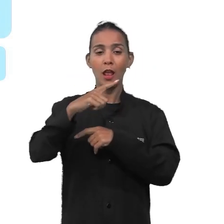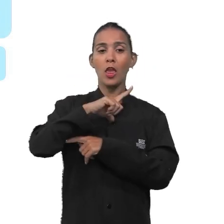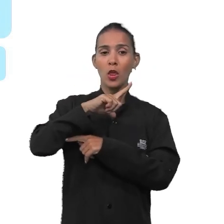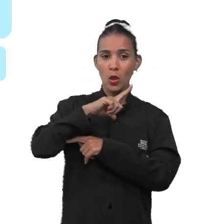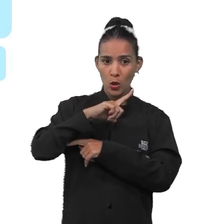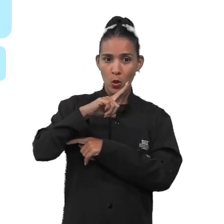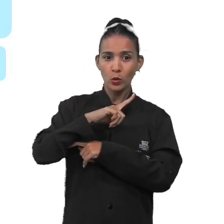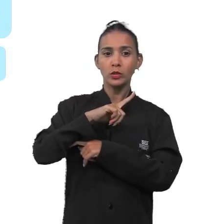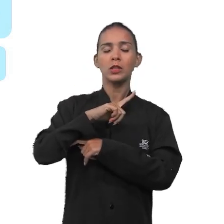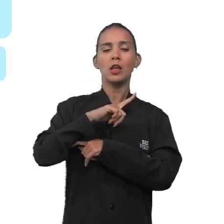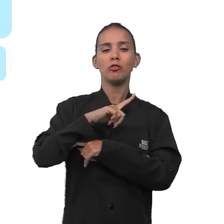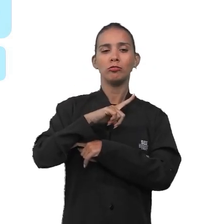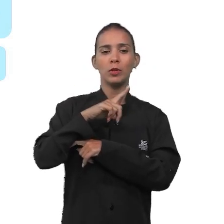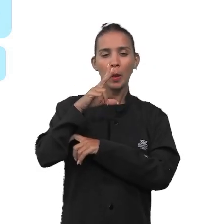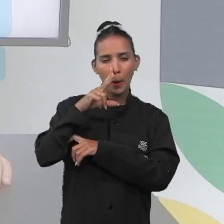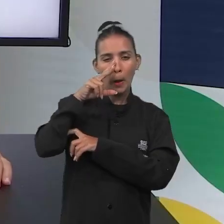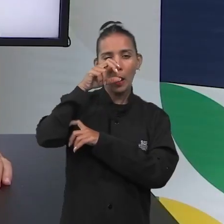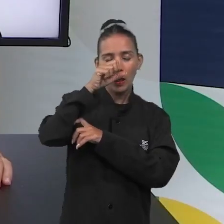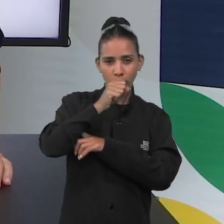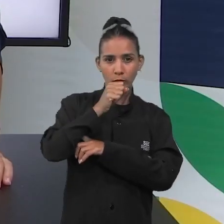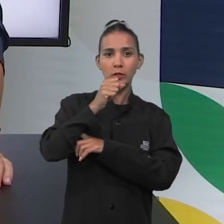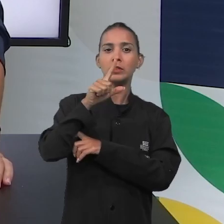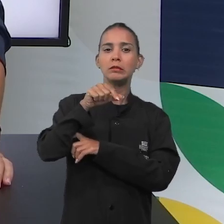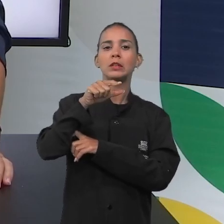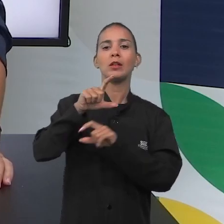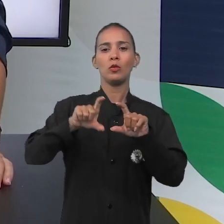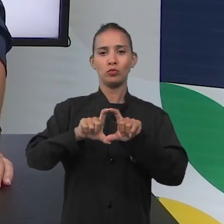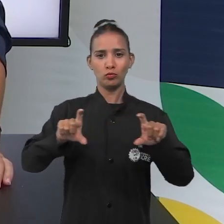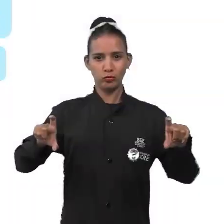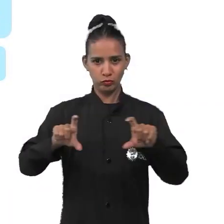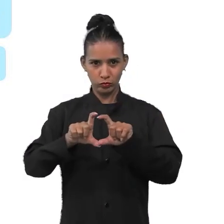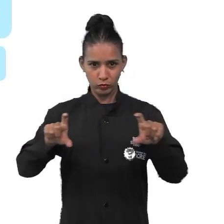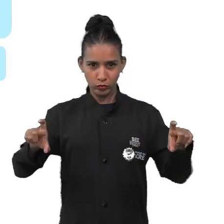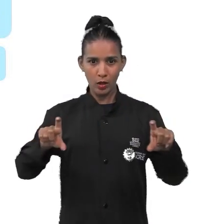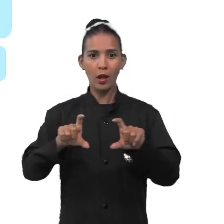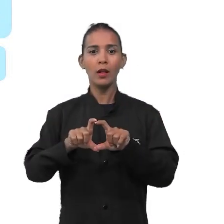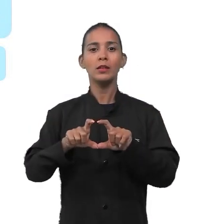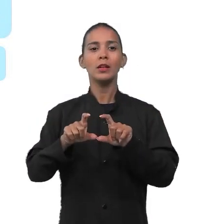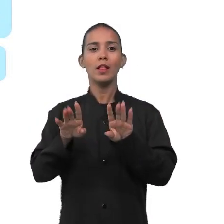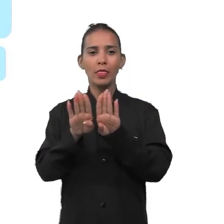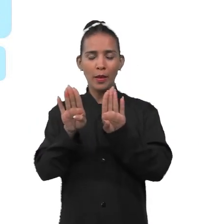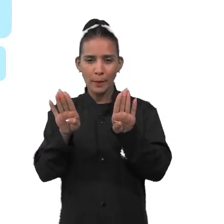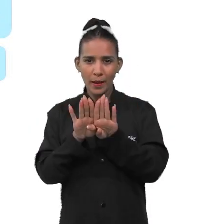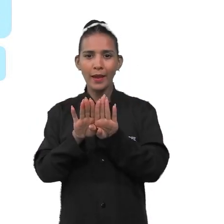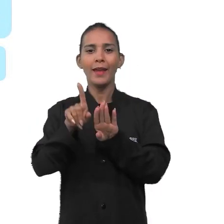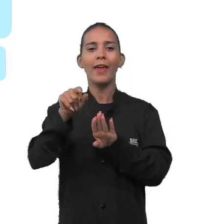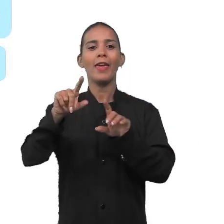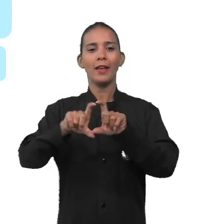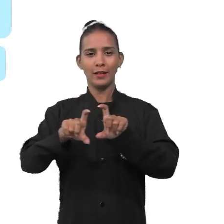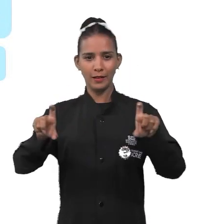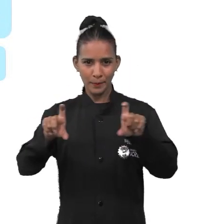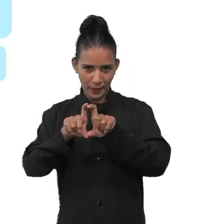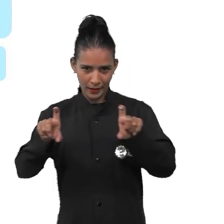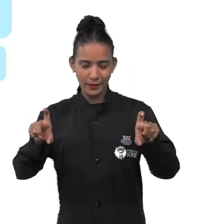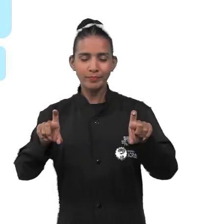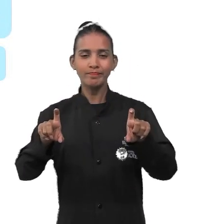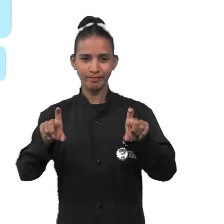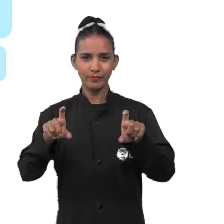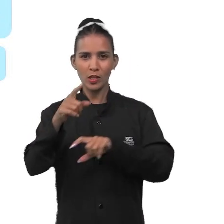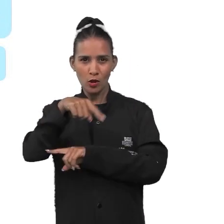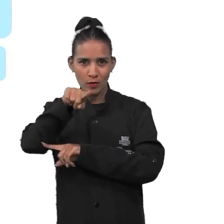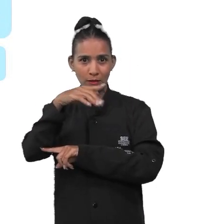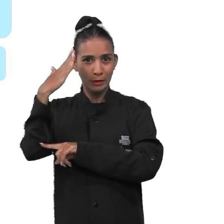ânodo, que é tabelado, você não precisa saber, e tenho o potencial do cátodo, que também é tabelado. Para